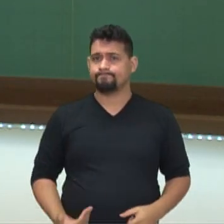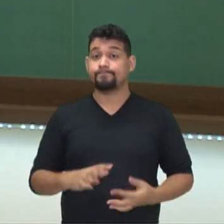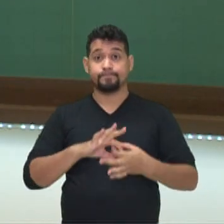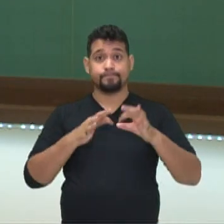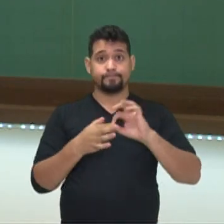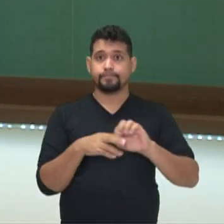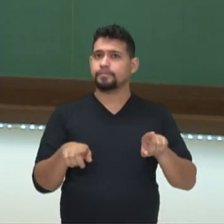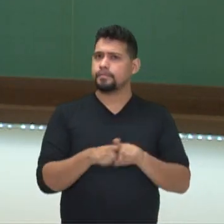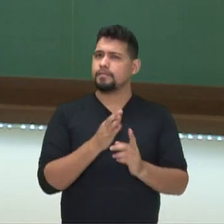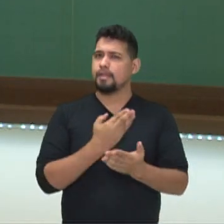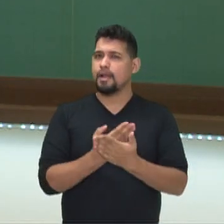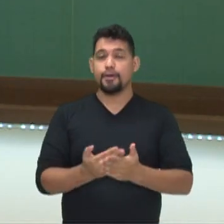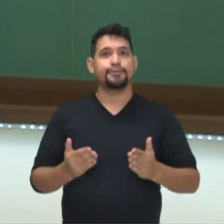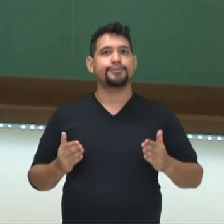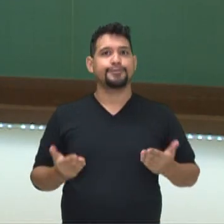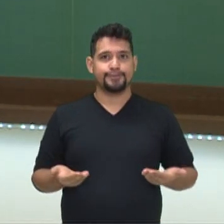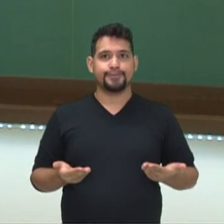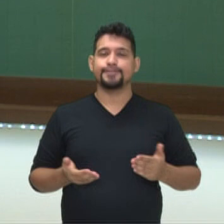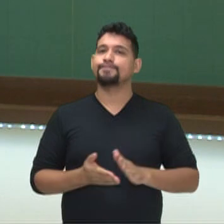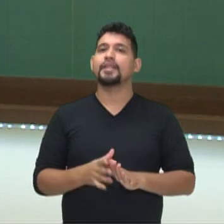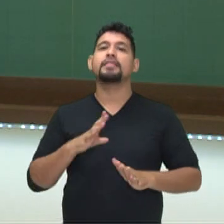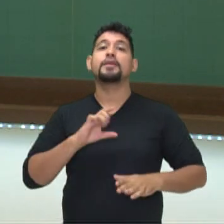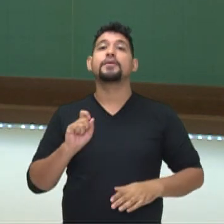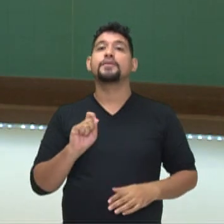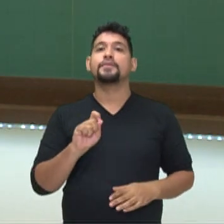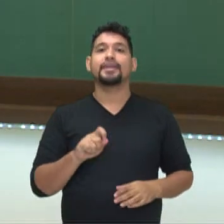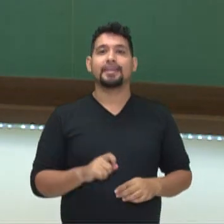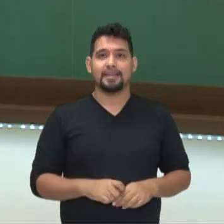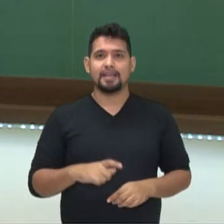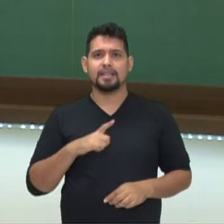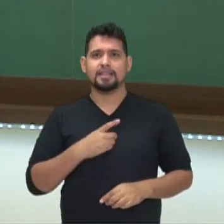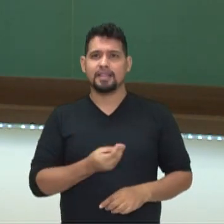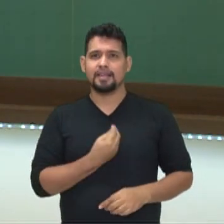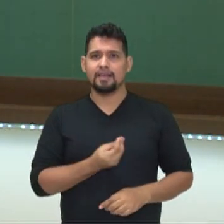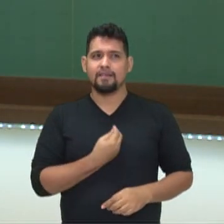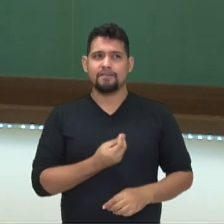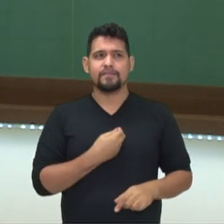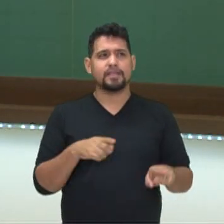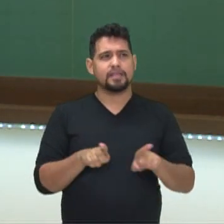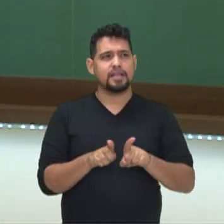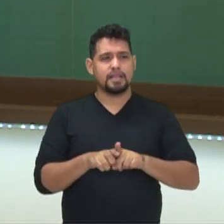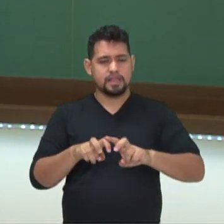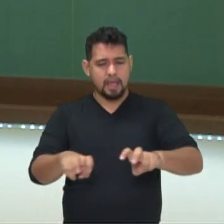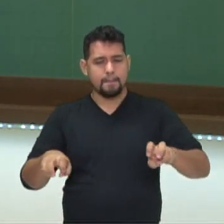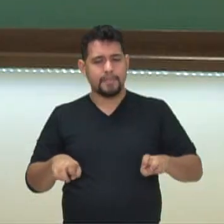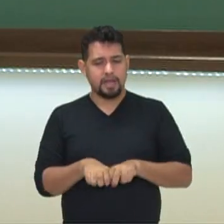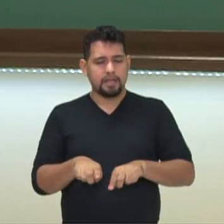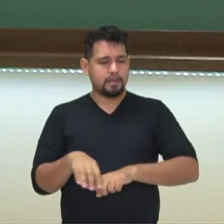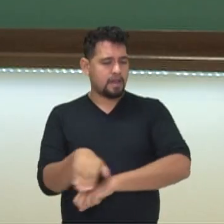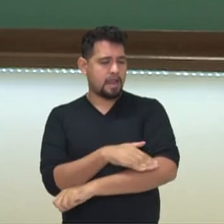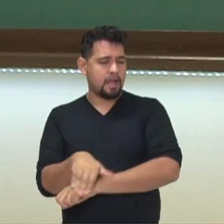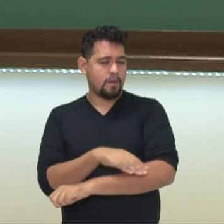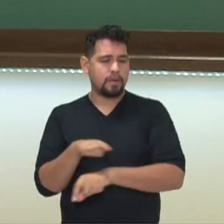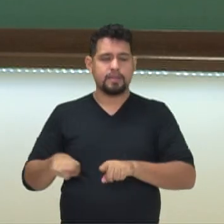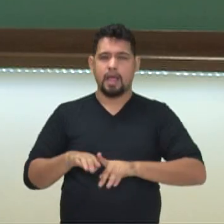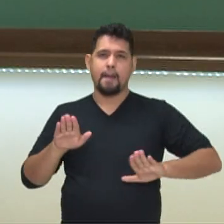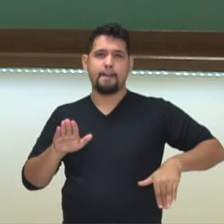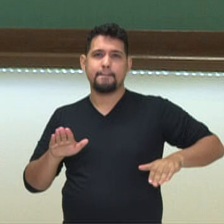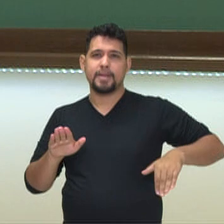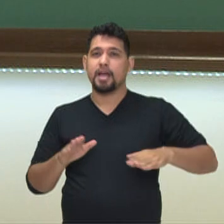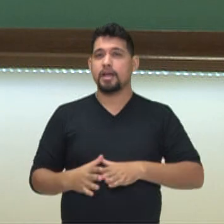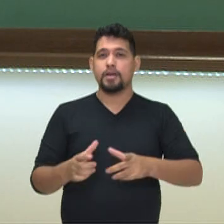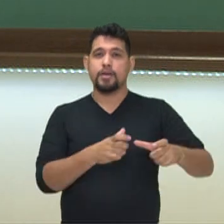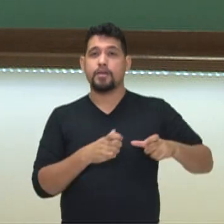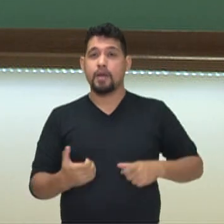contexto desta aula de hoje, está ligado a essa ideia de que na vida pública, nas praças, nas ruas, na praia, enfim, nos